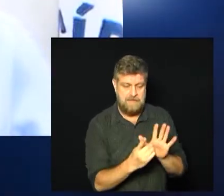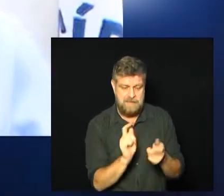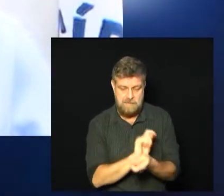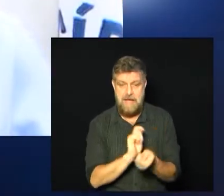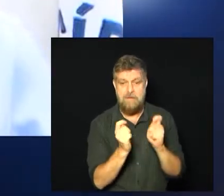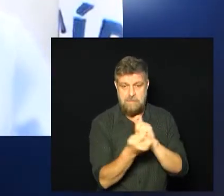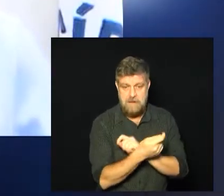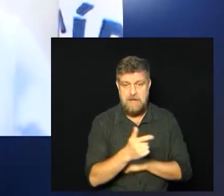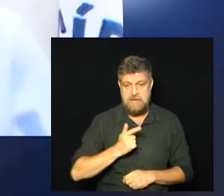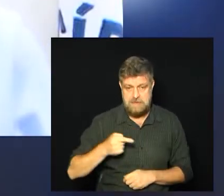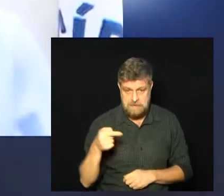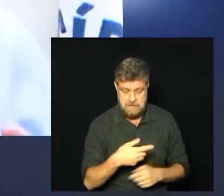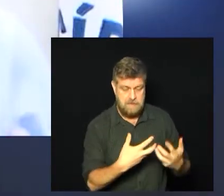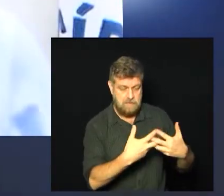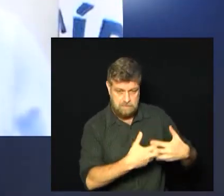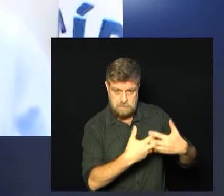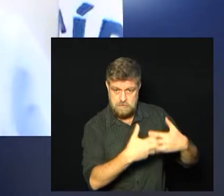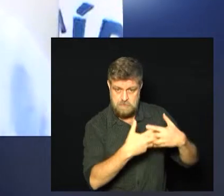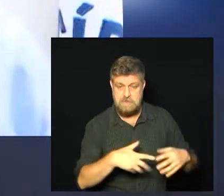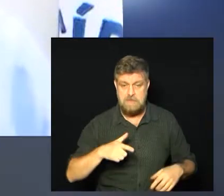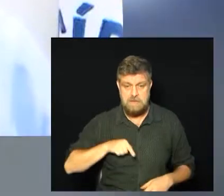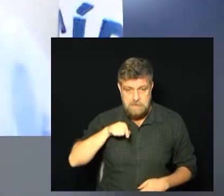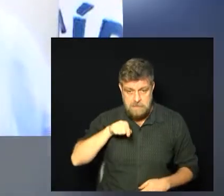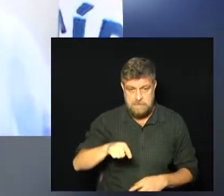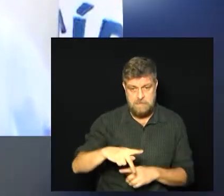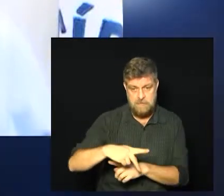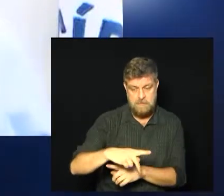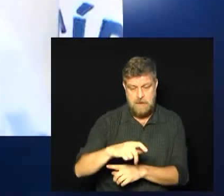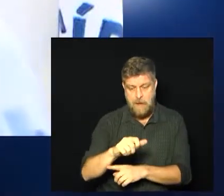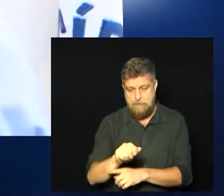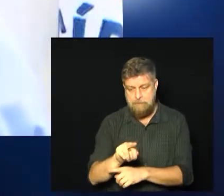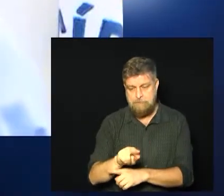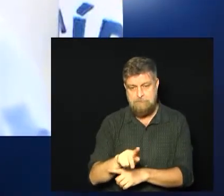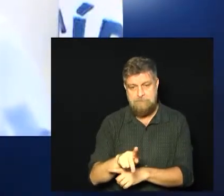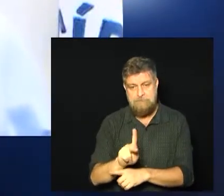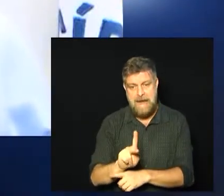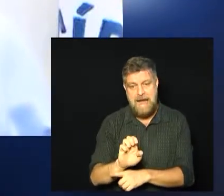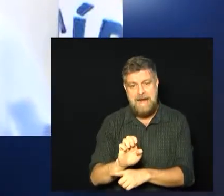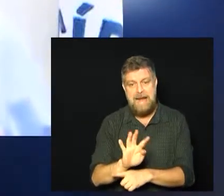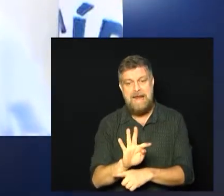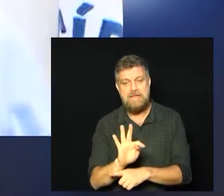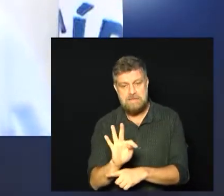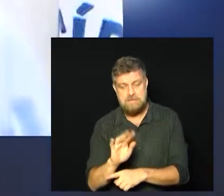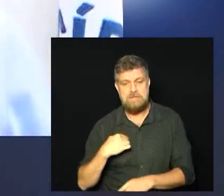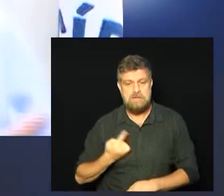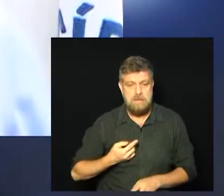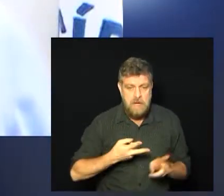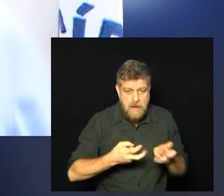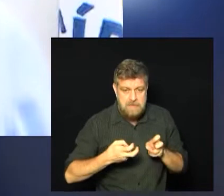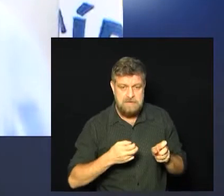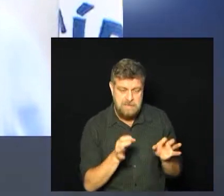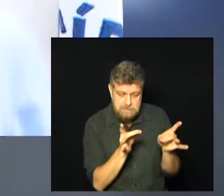Existe um decreto hoje que regulamenta a instalação e funcionamento do parklet. Foi percebido que há necessidade de